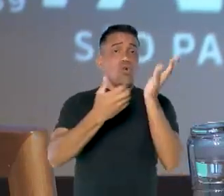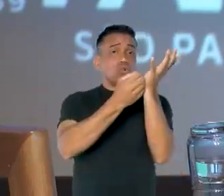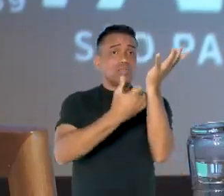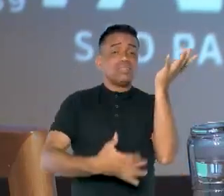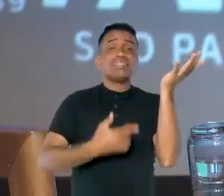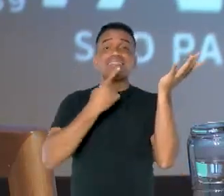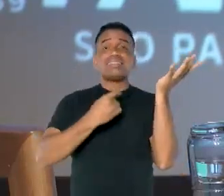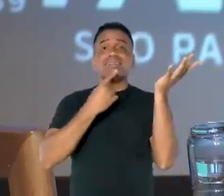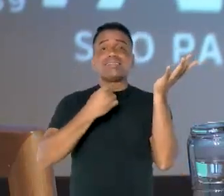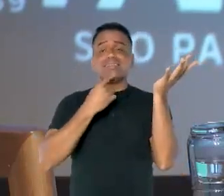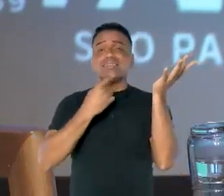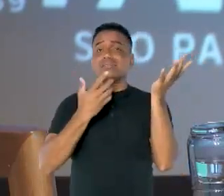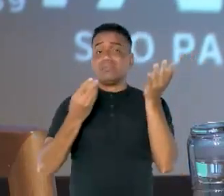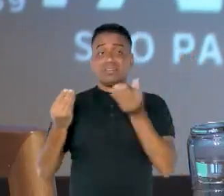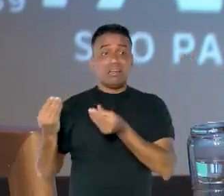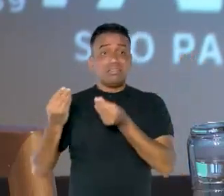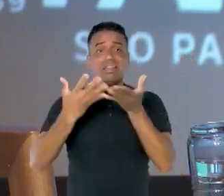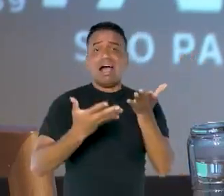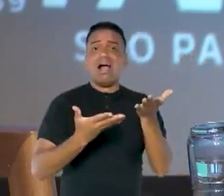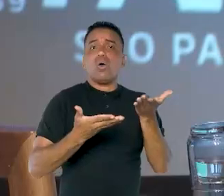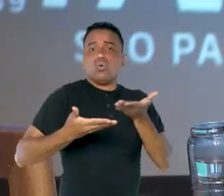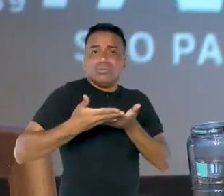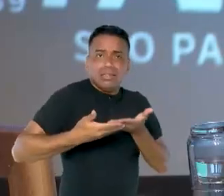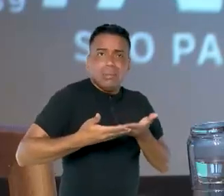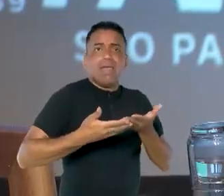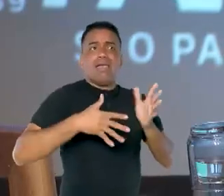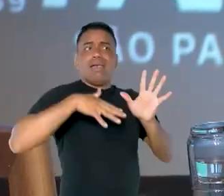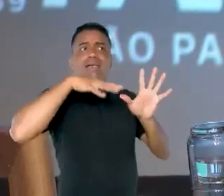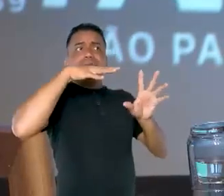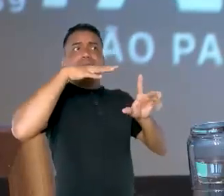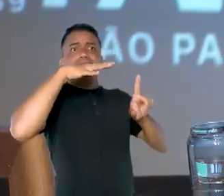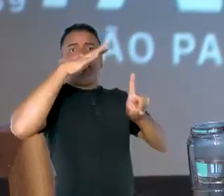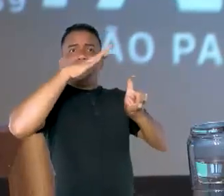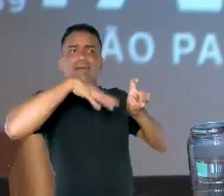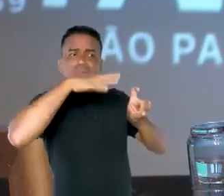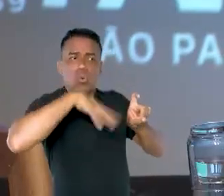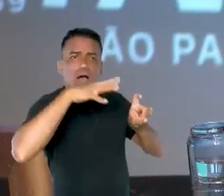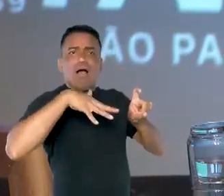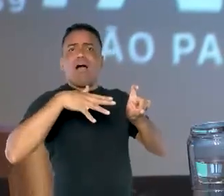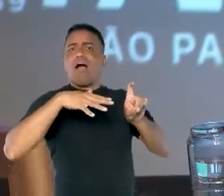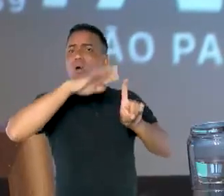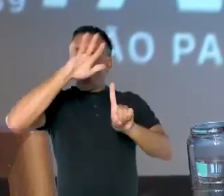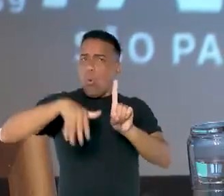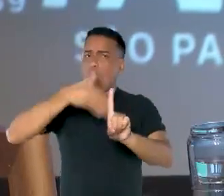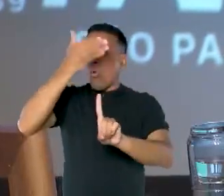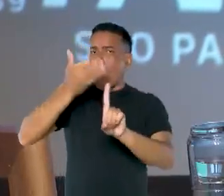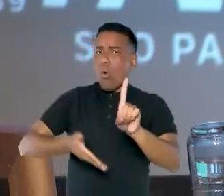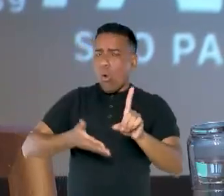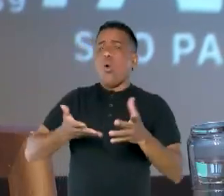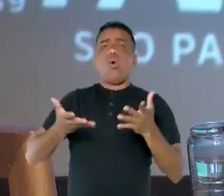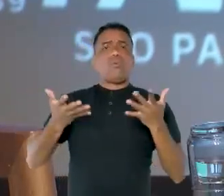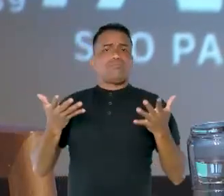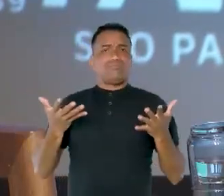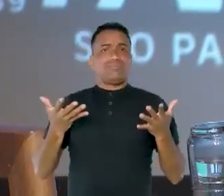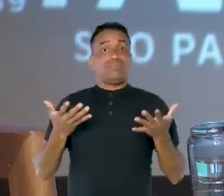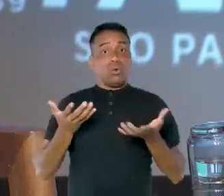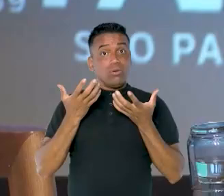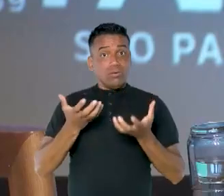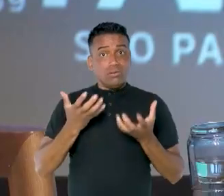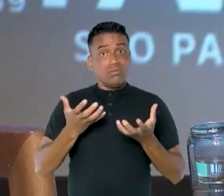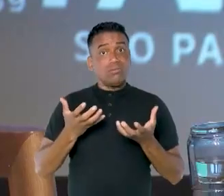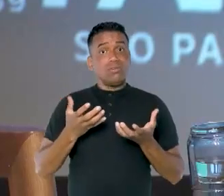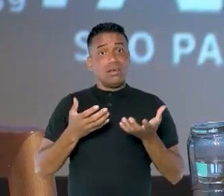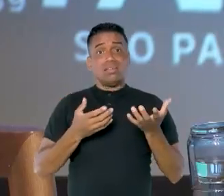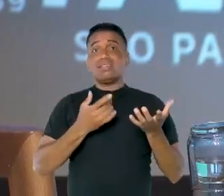o tratamento, o ritual que eles dariam, enterrar com honras, não sei o quê. Mas eles queriam